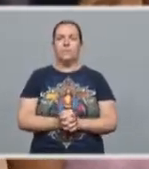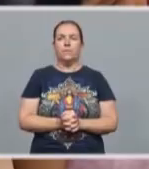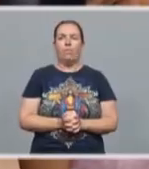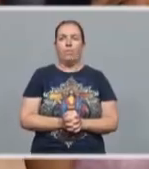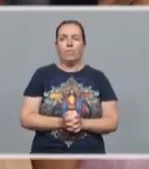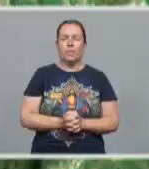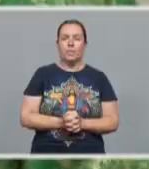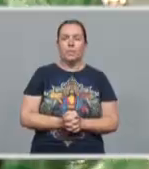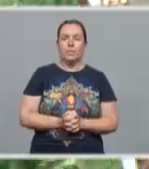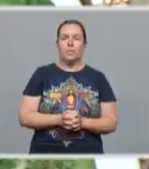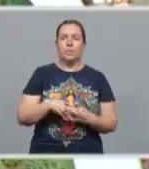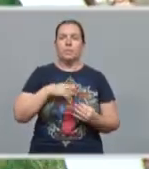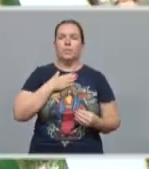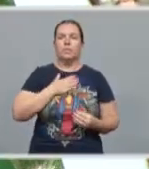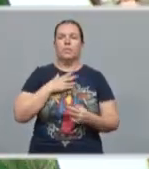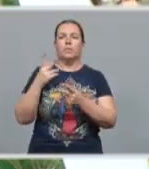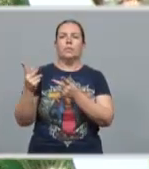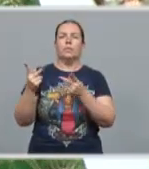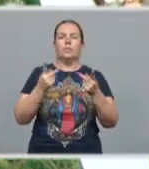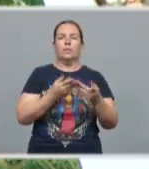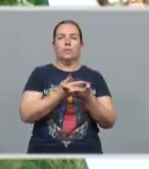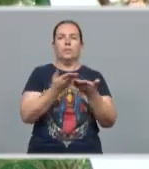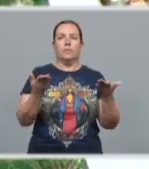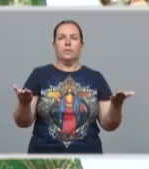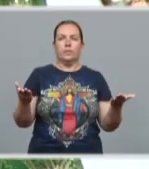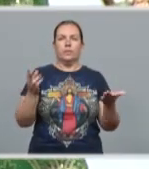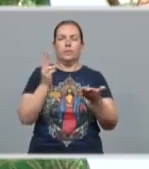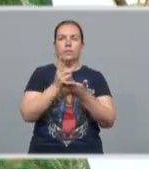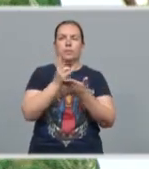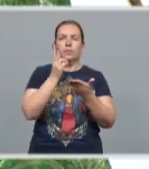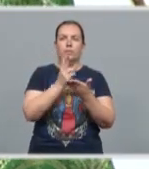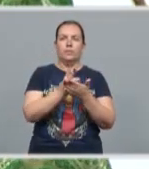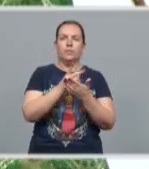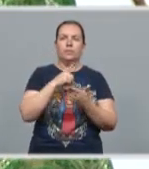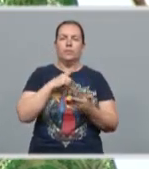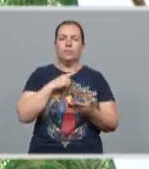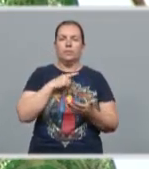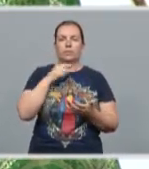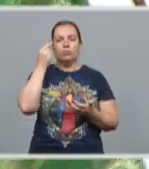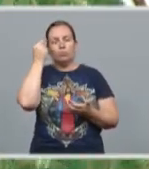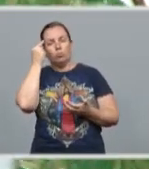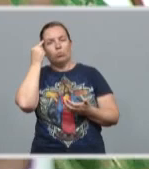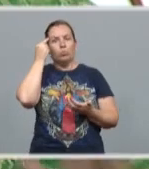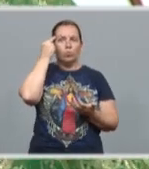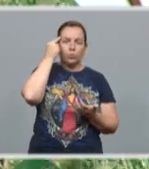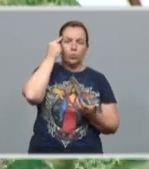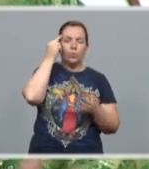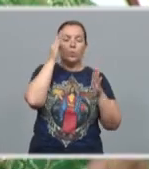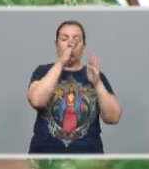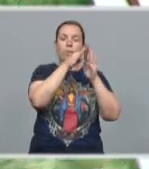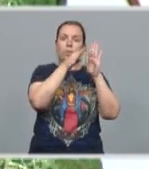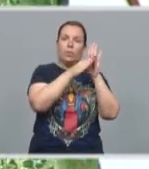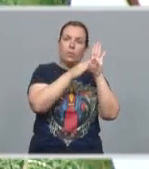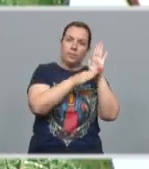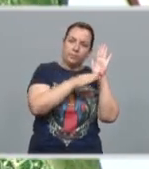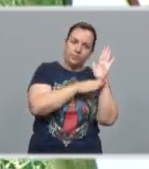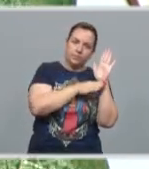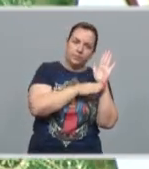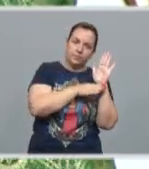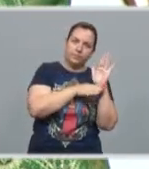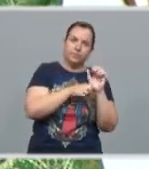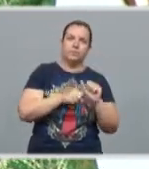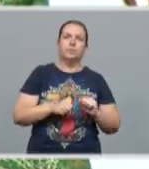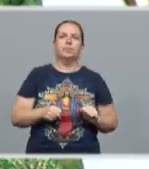Amém. Gostaria de convidar você, sempre que tiver dúvidas sobre a programação, quando eu digo